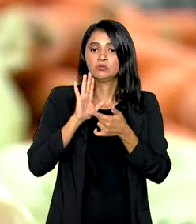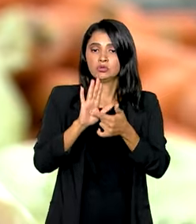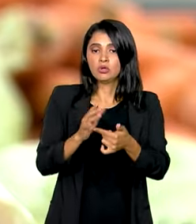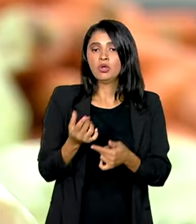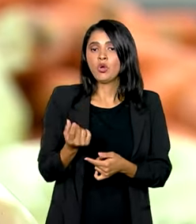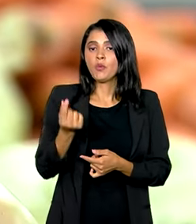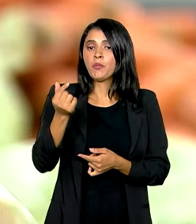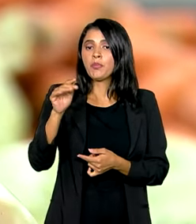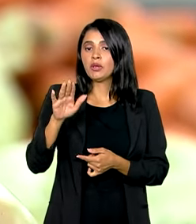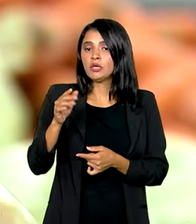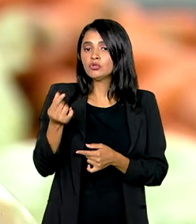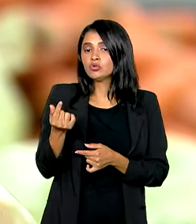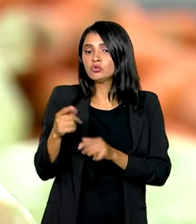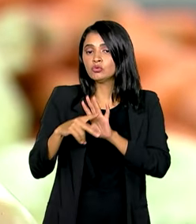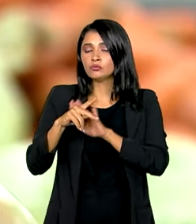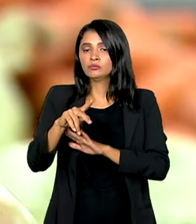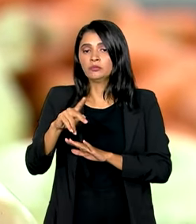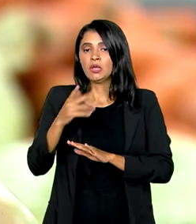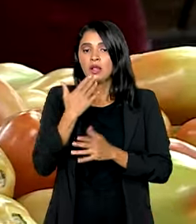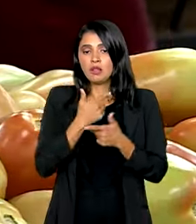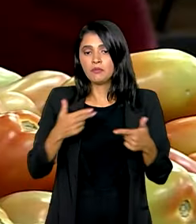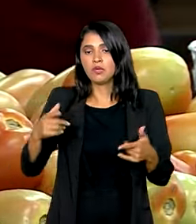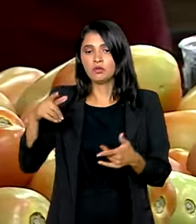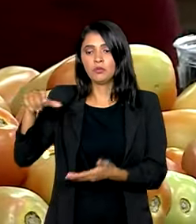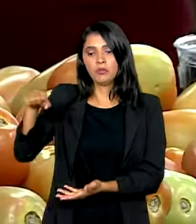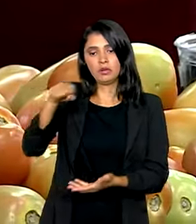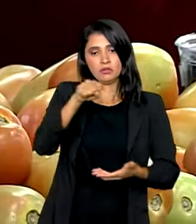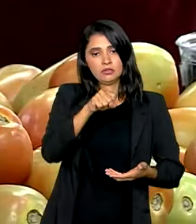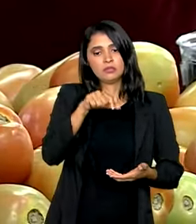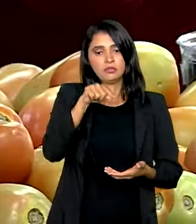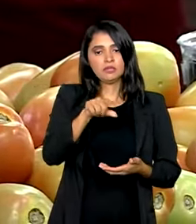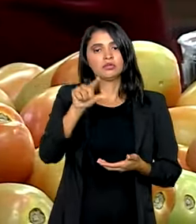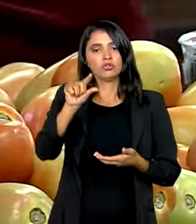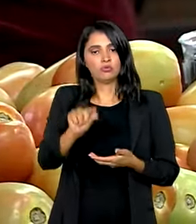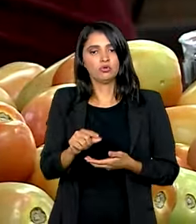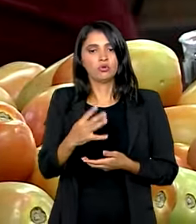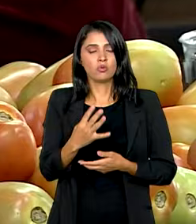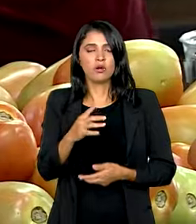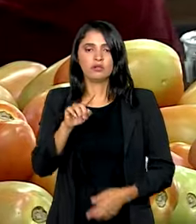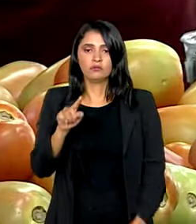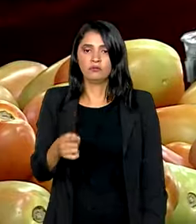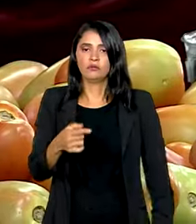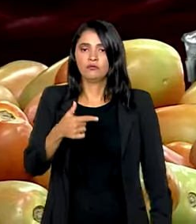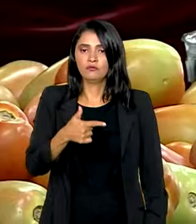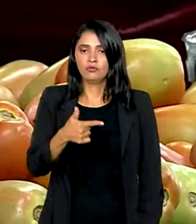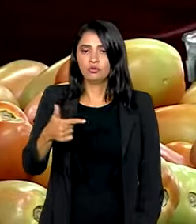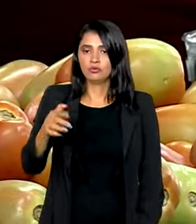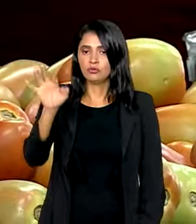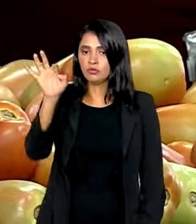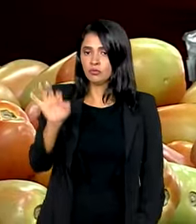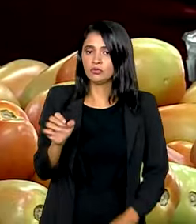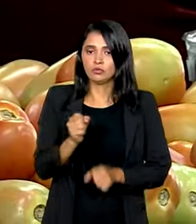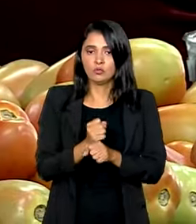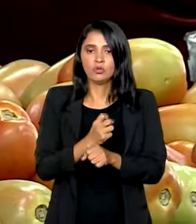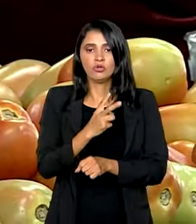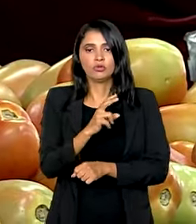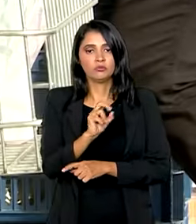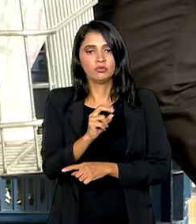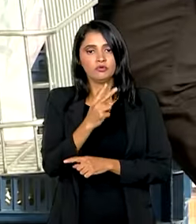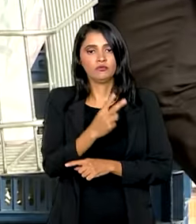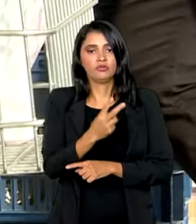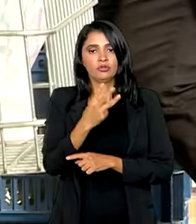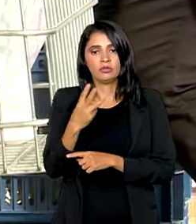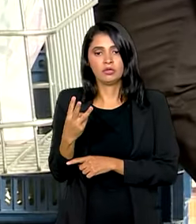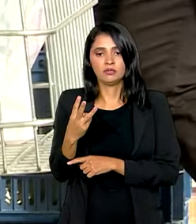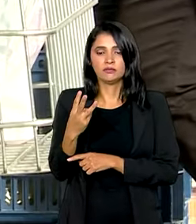preço de alimentos pela cesta Abras Mercado caiu 4,22% em 2023.